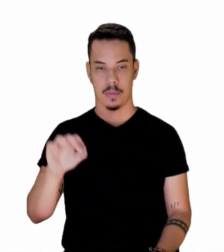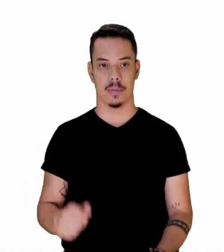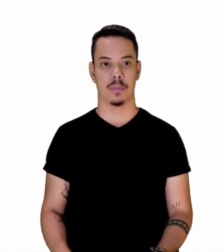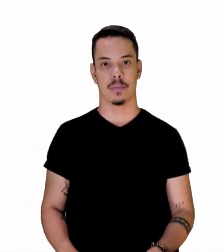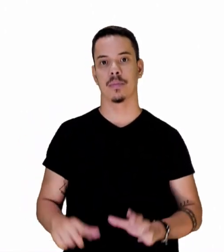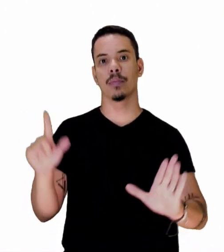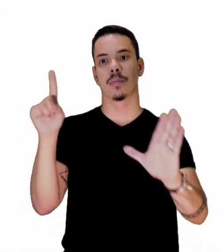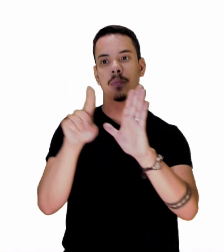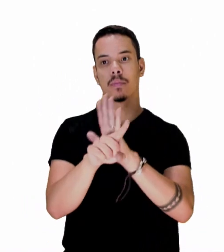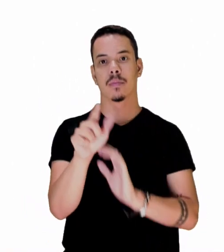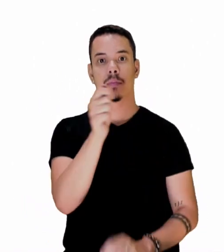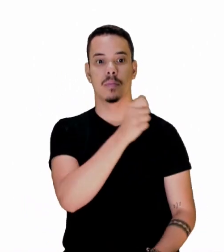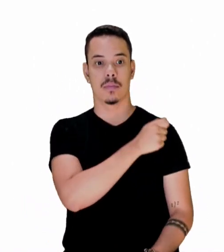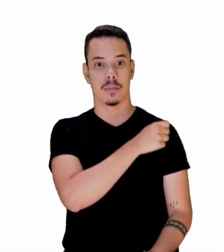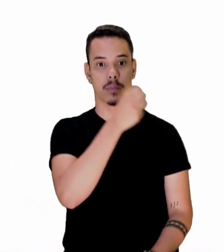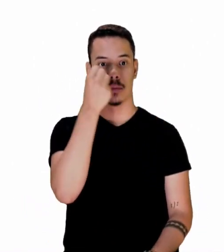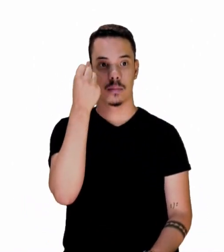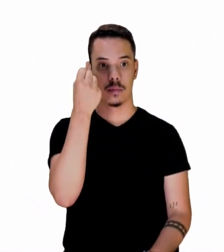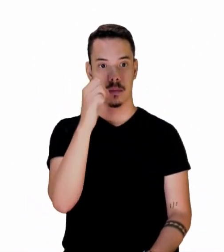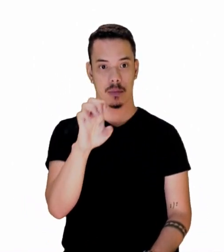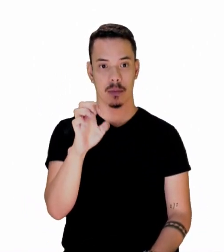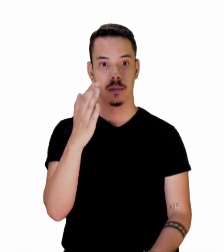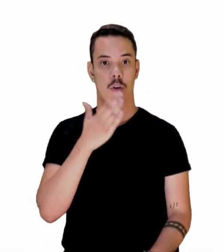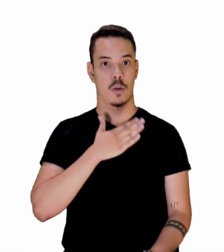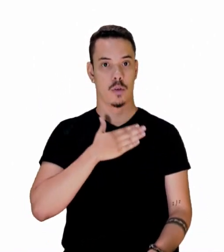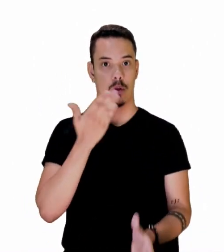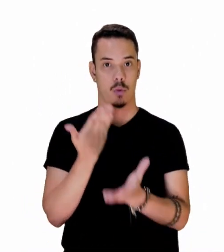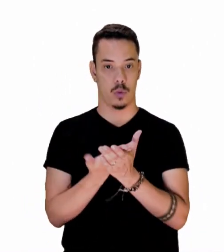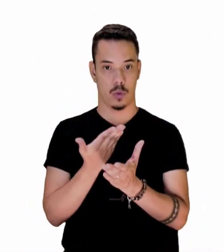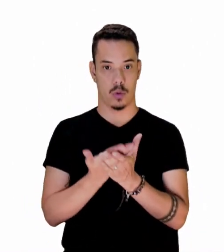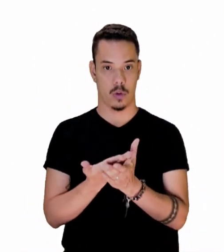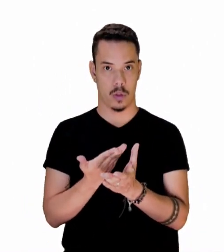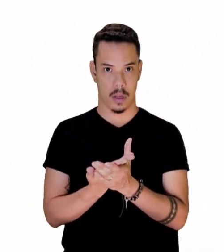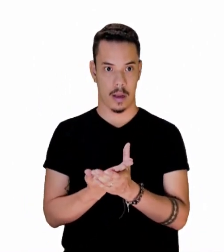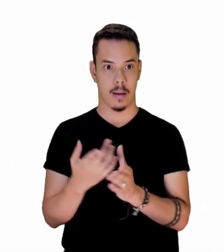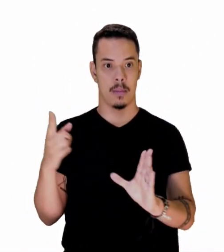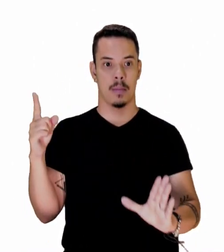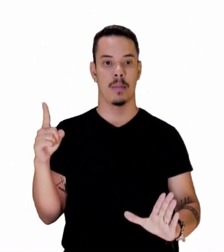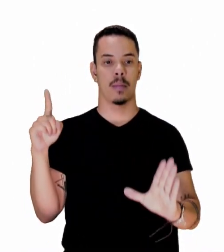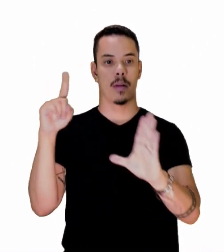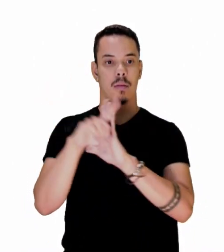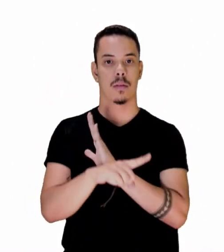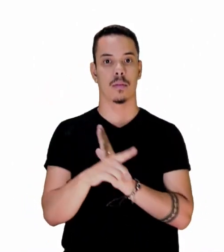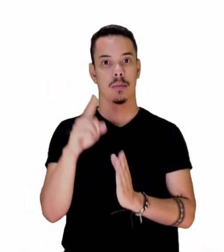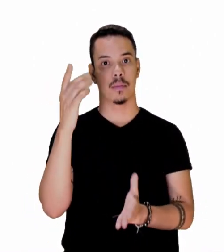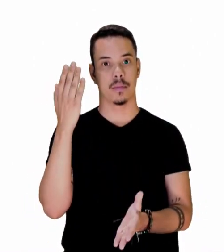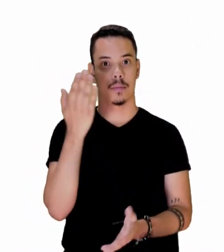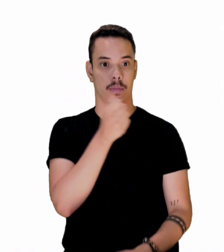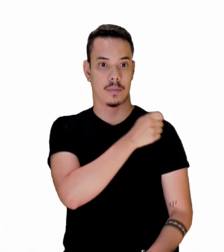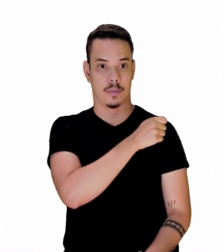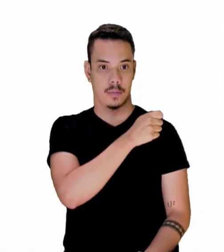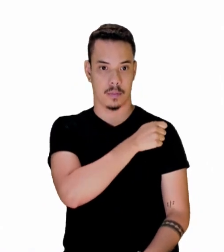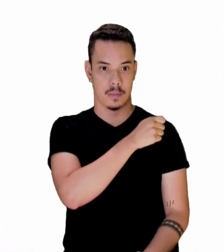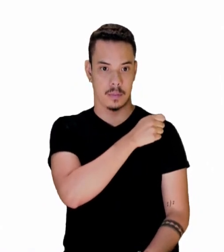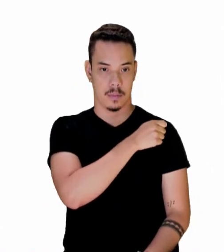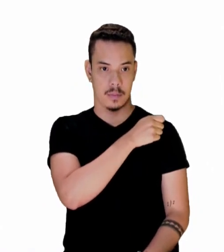alunos se não gostariam de estudar. Perguntei aos alunos, olha aqui,